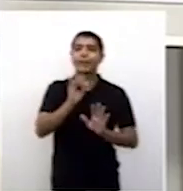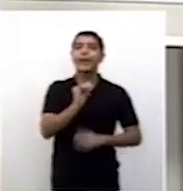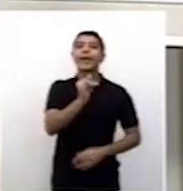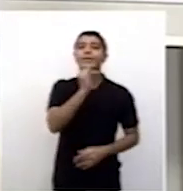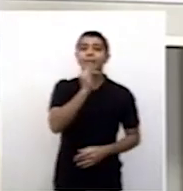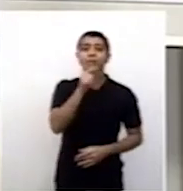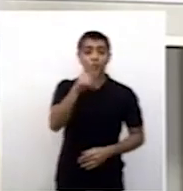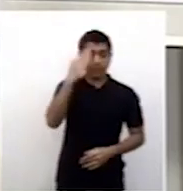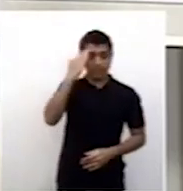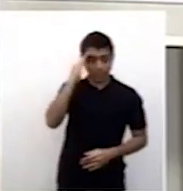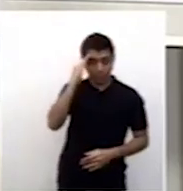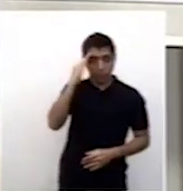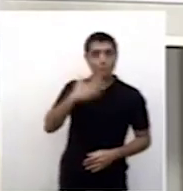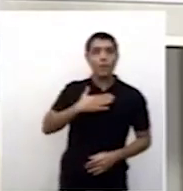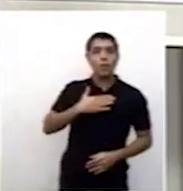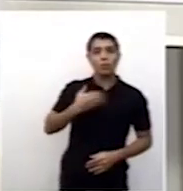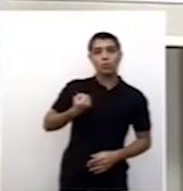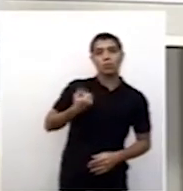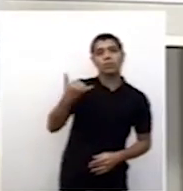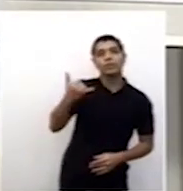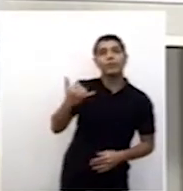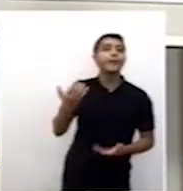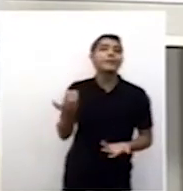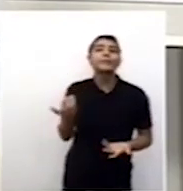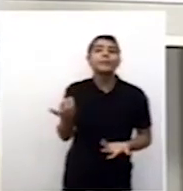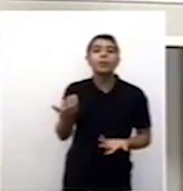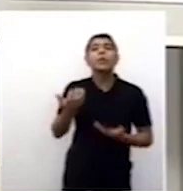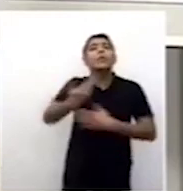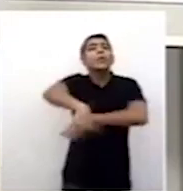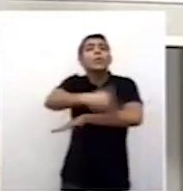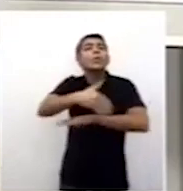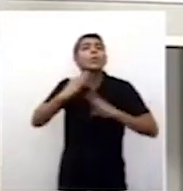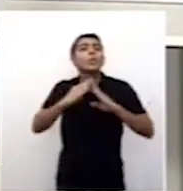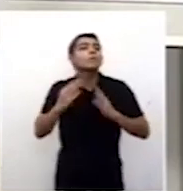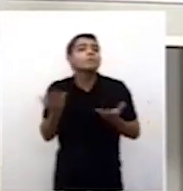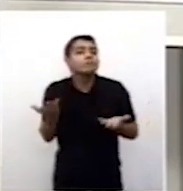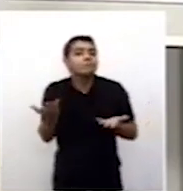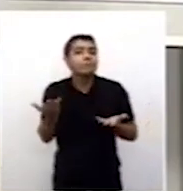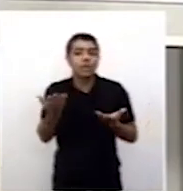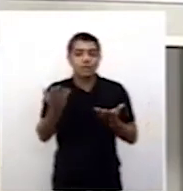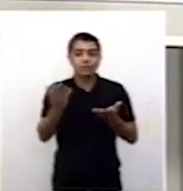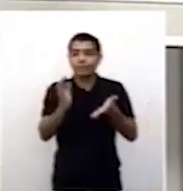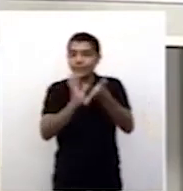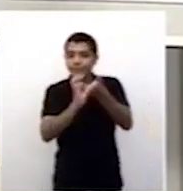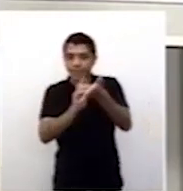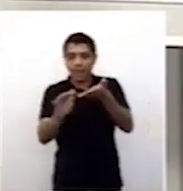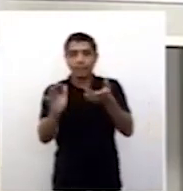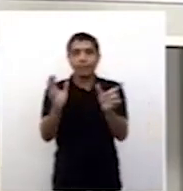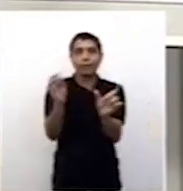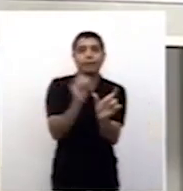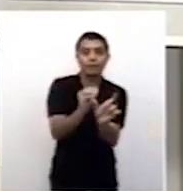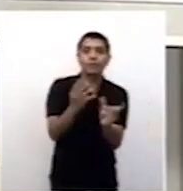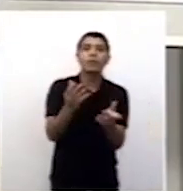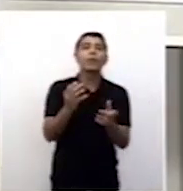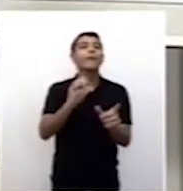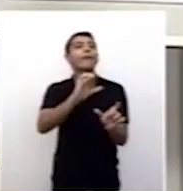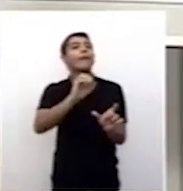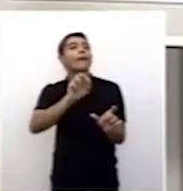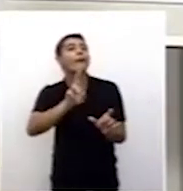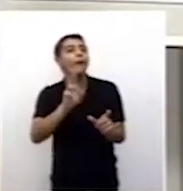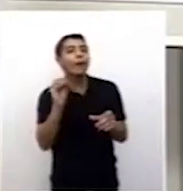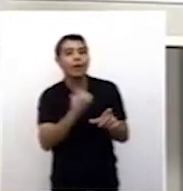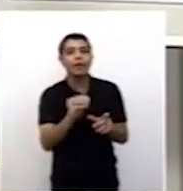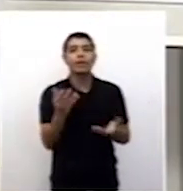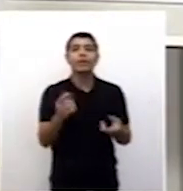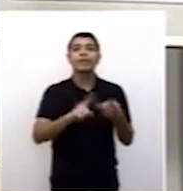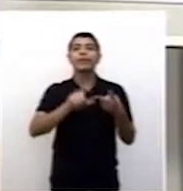compreendeu o meu telefone, você escreva. O meu endereço, você escreva. Né? Escreva a palavra endereço, cor, seu livro